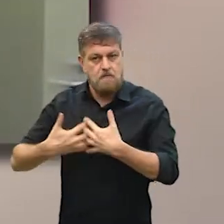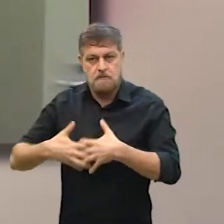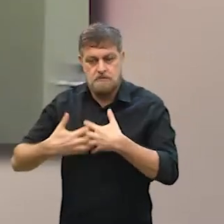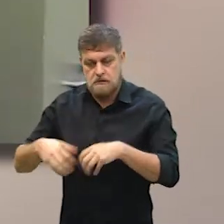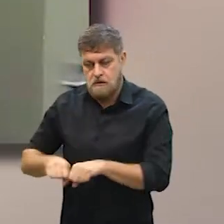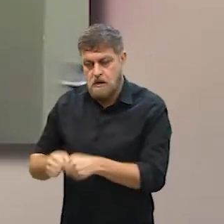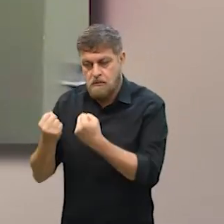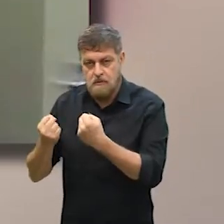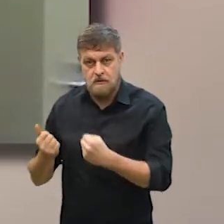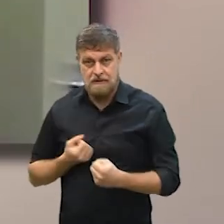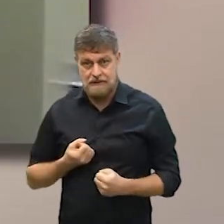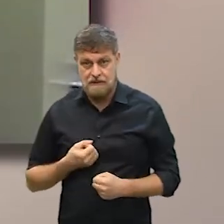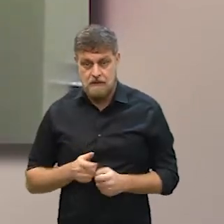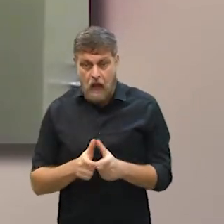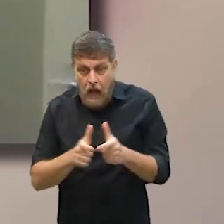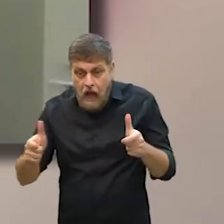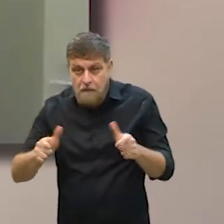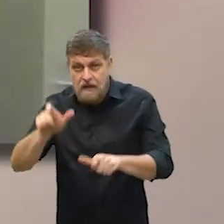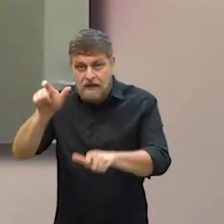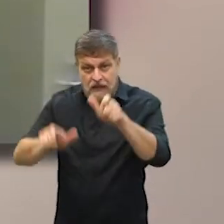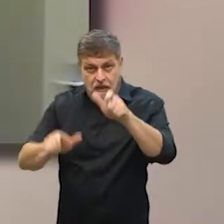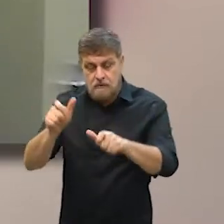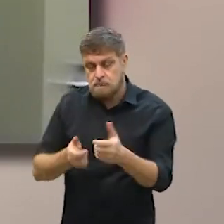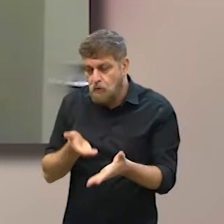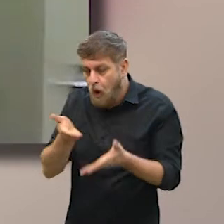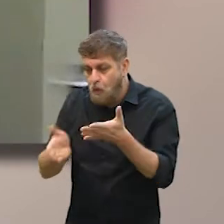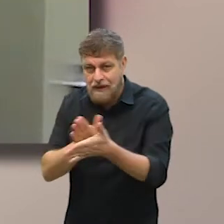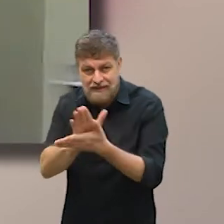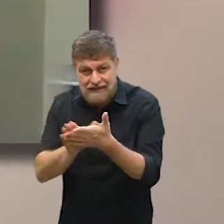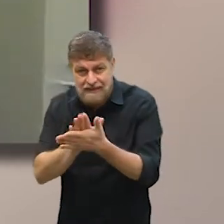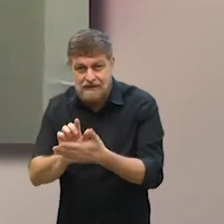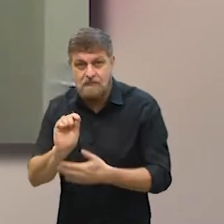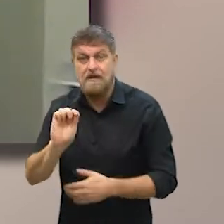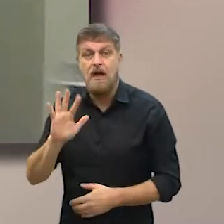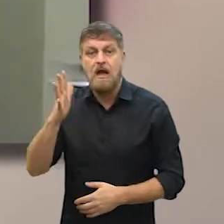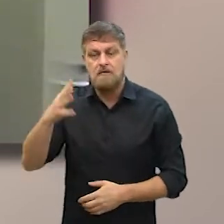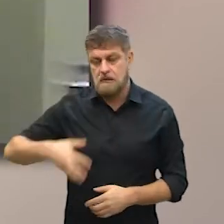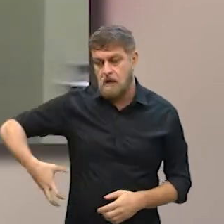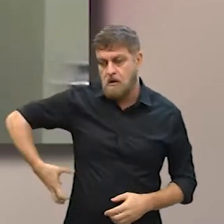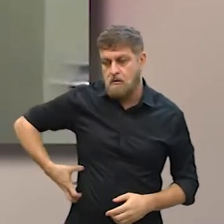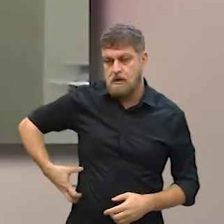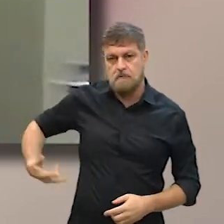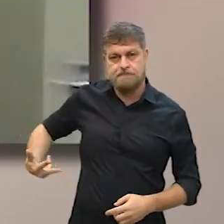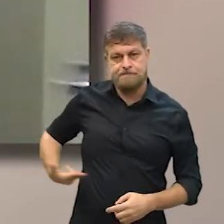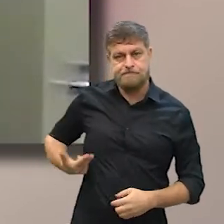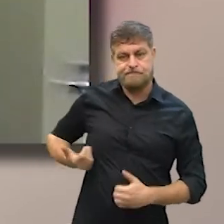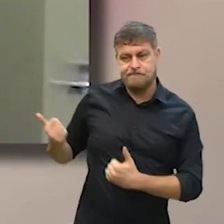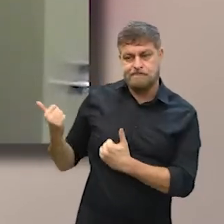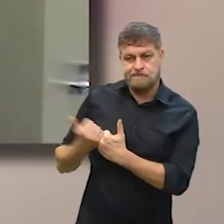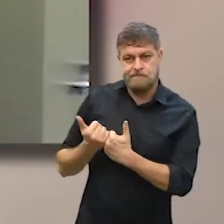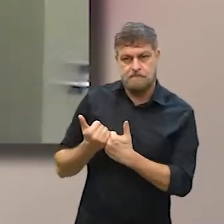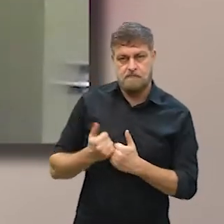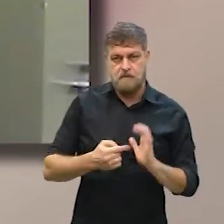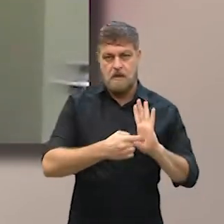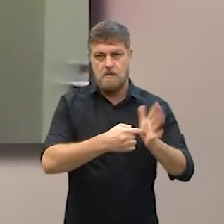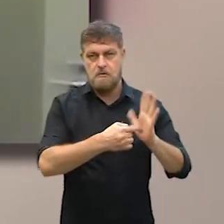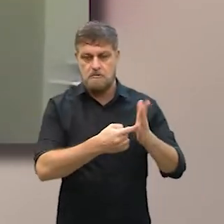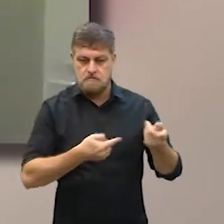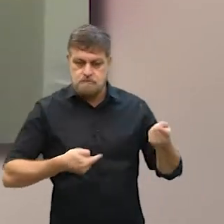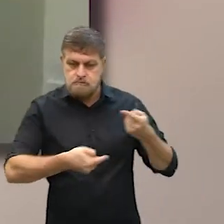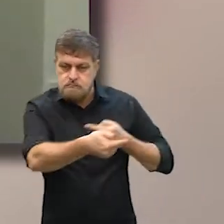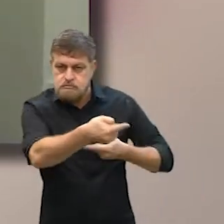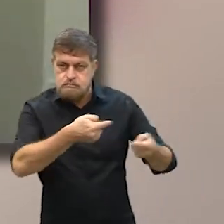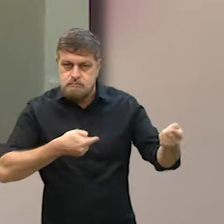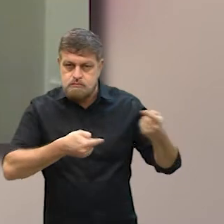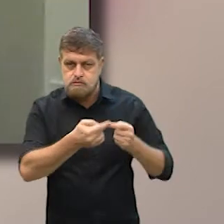rins e não são poucos pacientes que se não tratam isso acaba evoluindo aprendendo os rins tendo depois de A Fazenda de